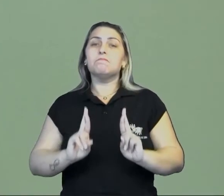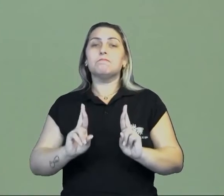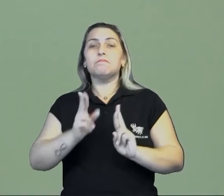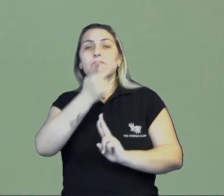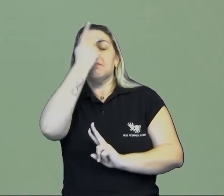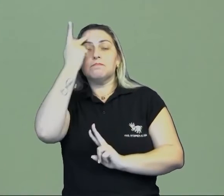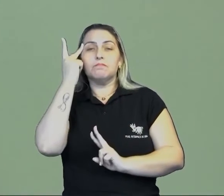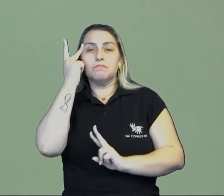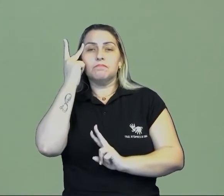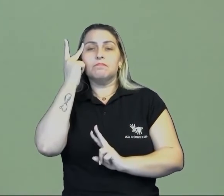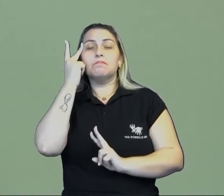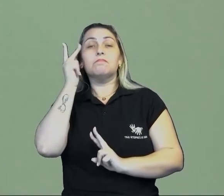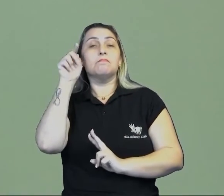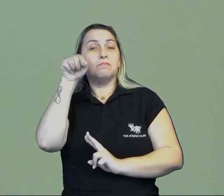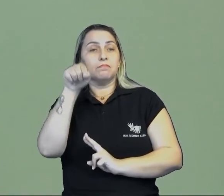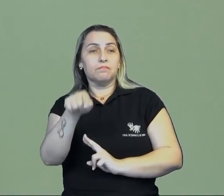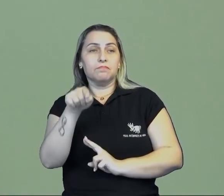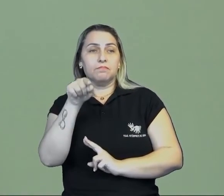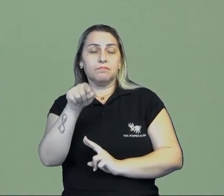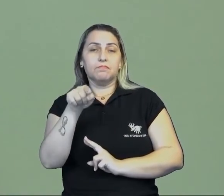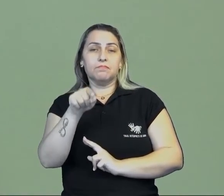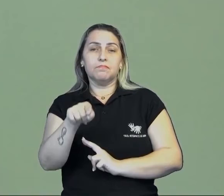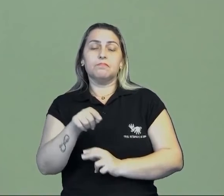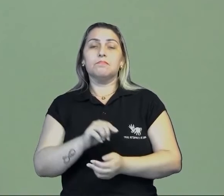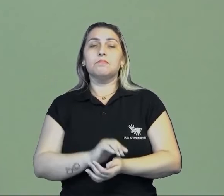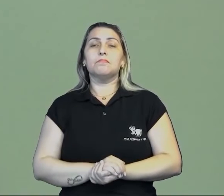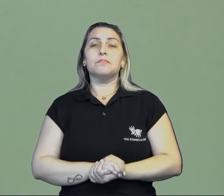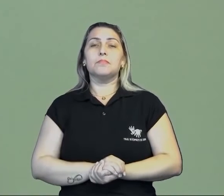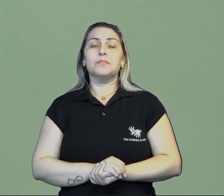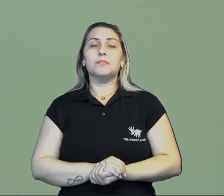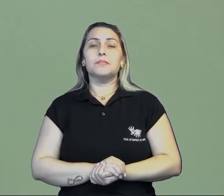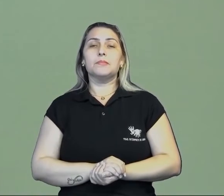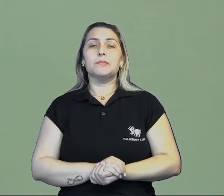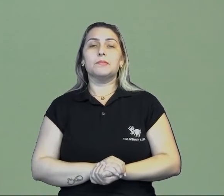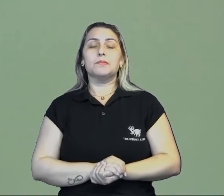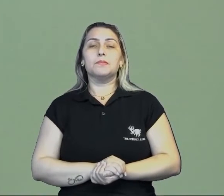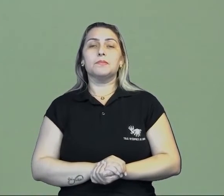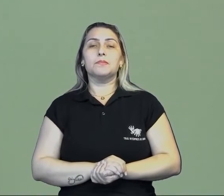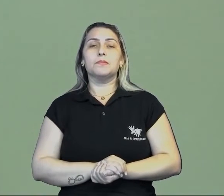das pessoas, para você ser bem